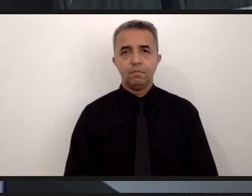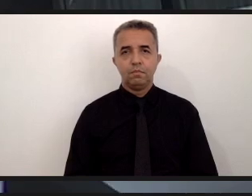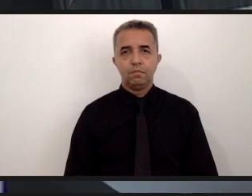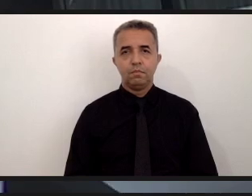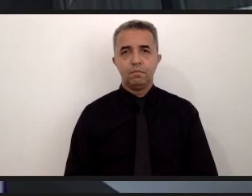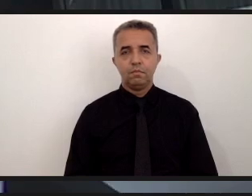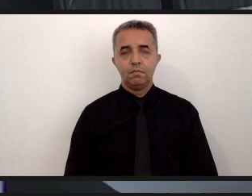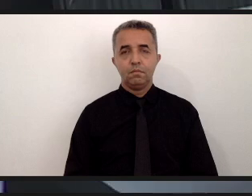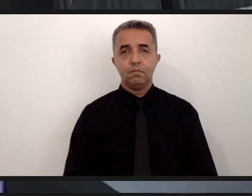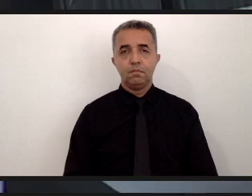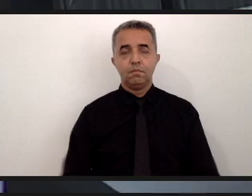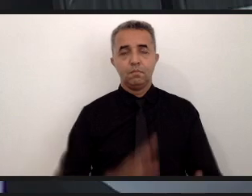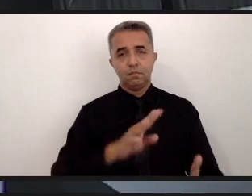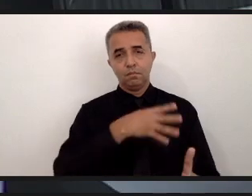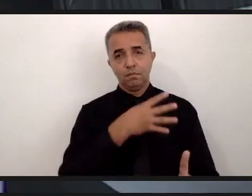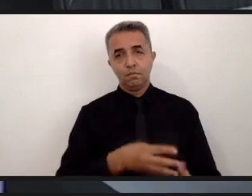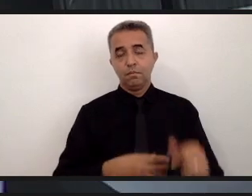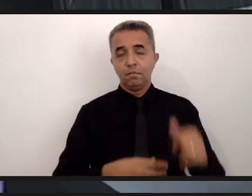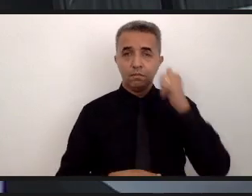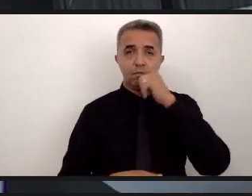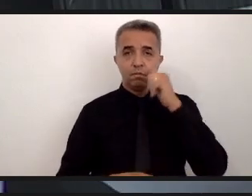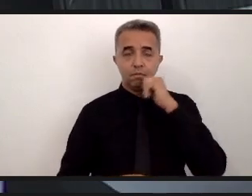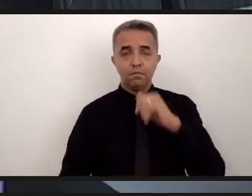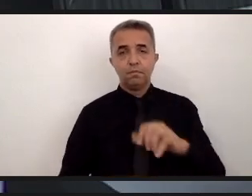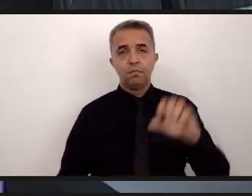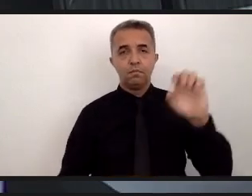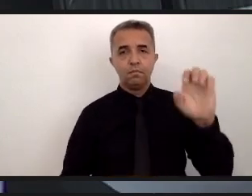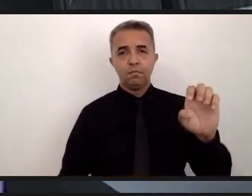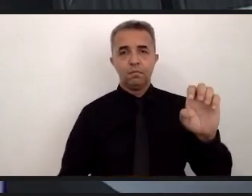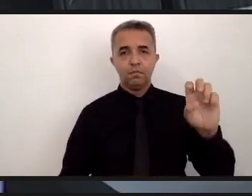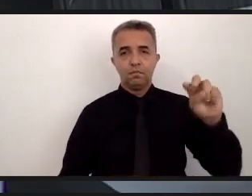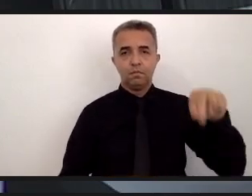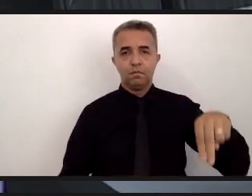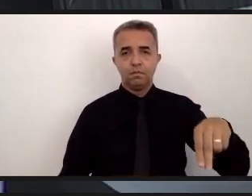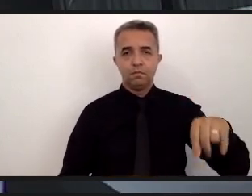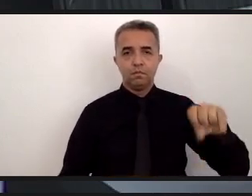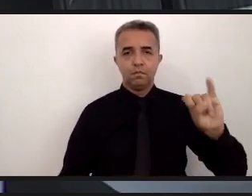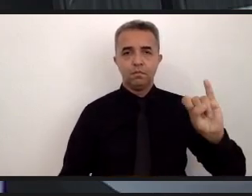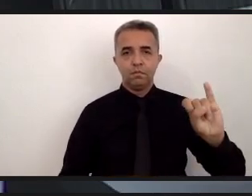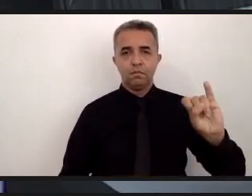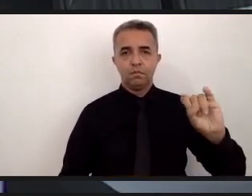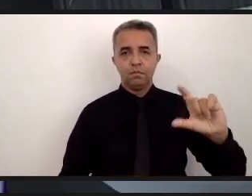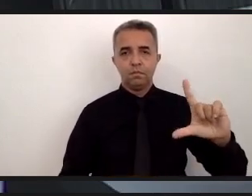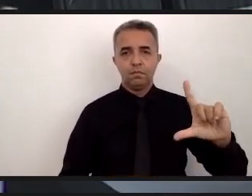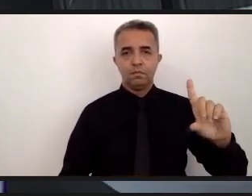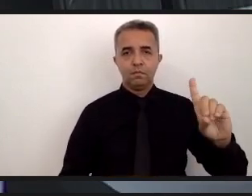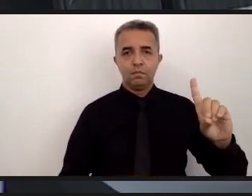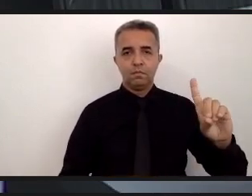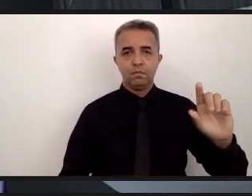Nossa homenageada, convidamos a senhora Enilda Assis Silva.